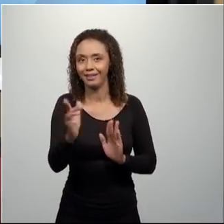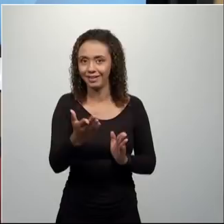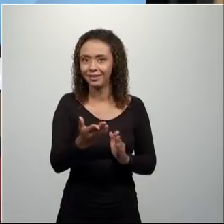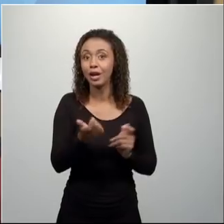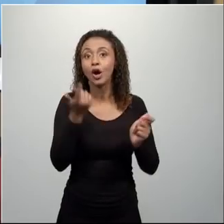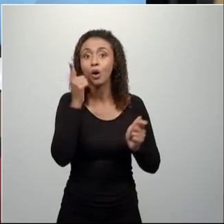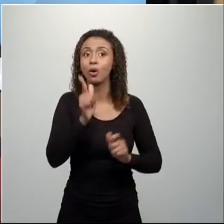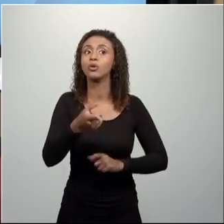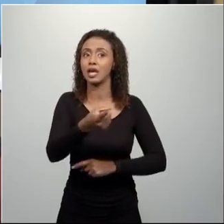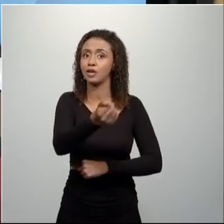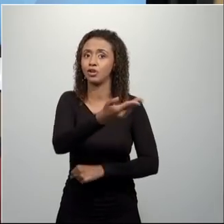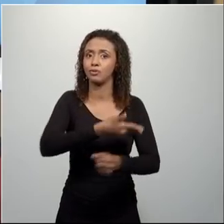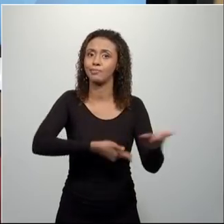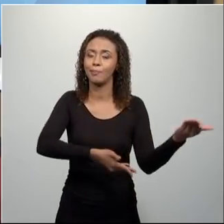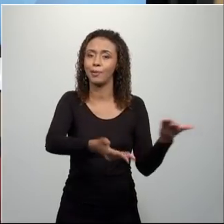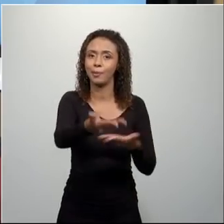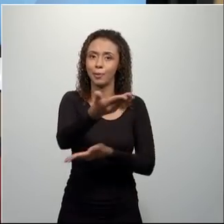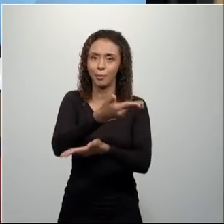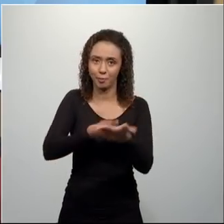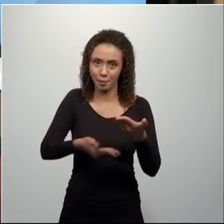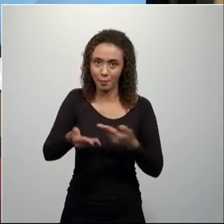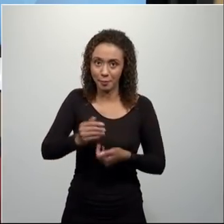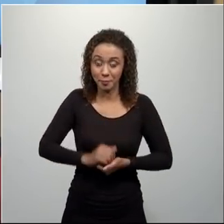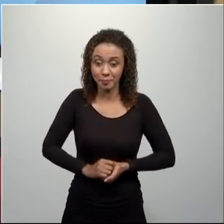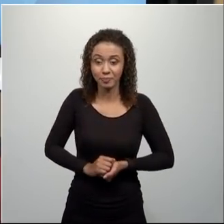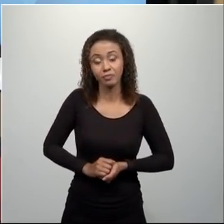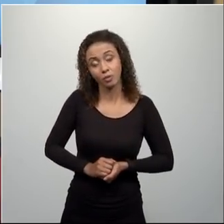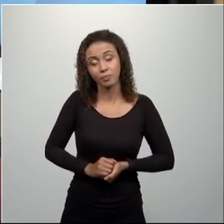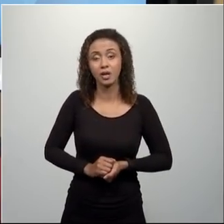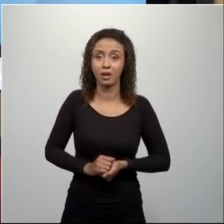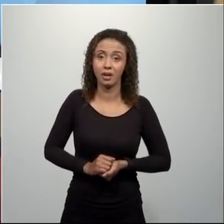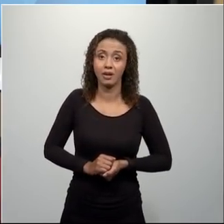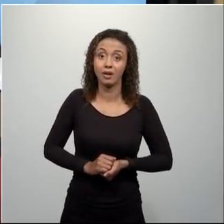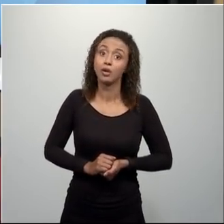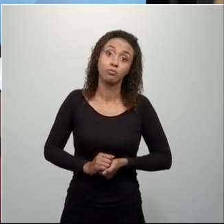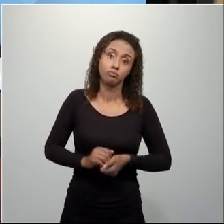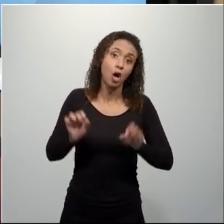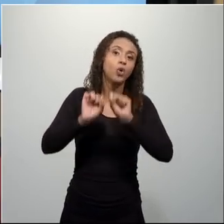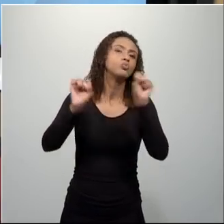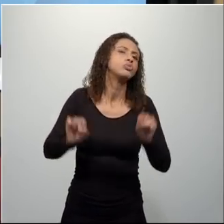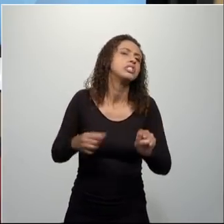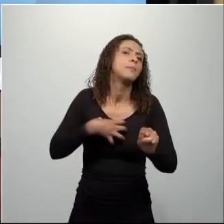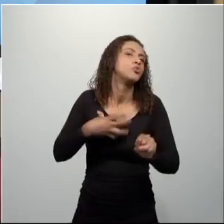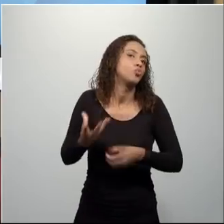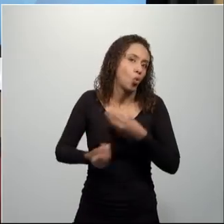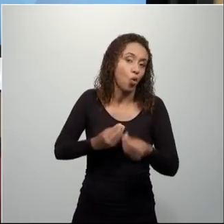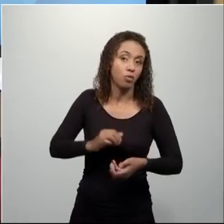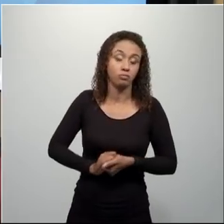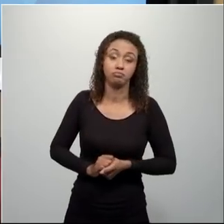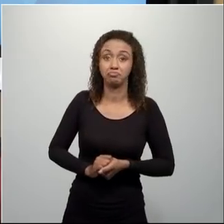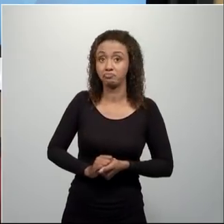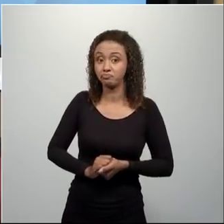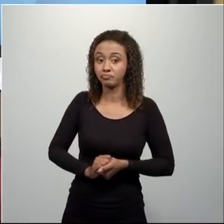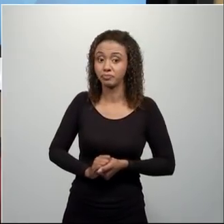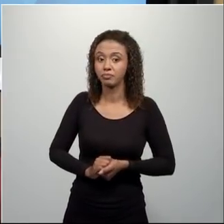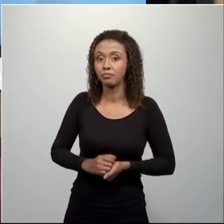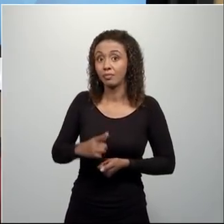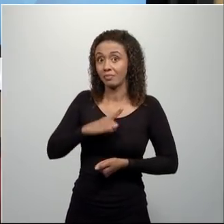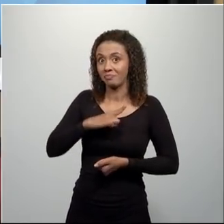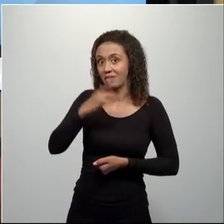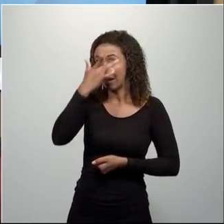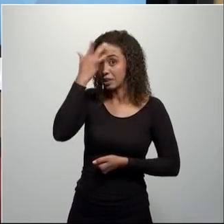faz uma assinatura em cima das transações então o sistema funciona basicamente assim os usuários são representados por